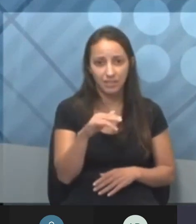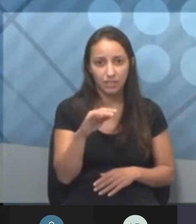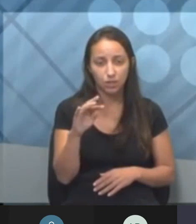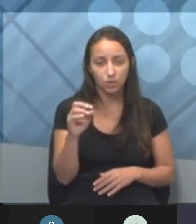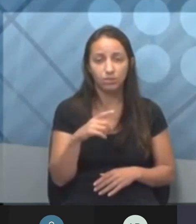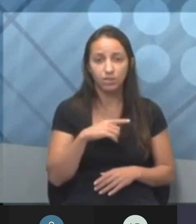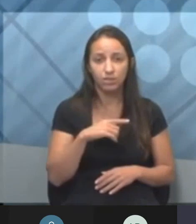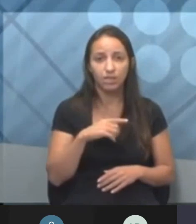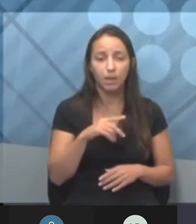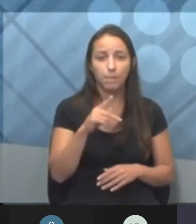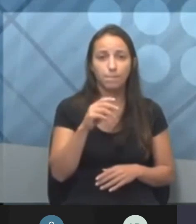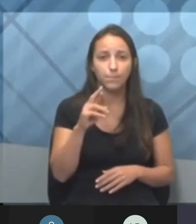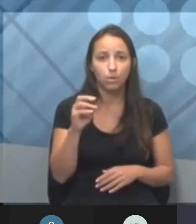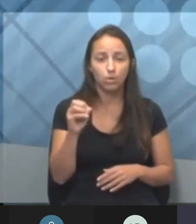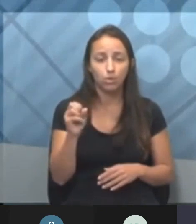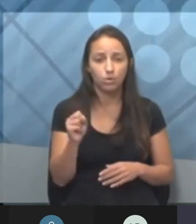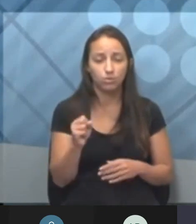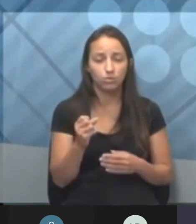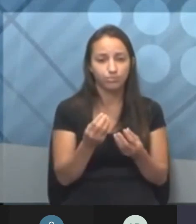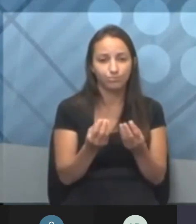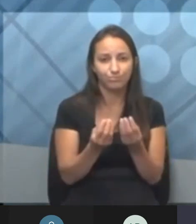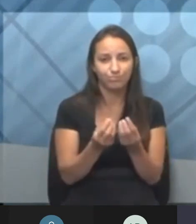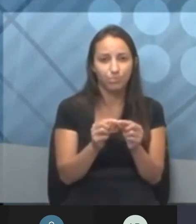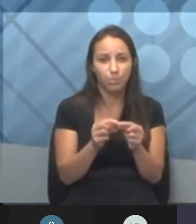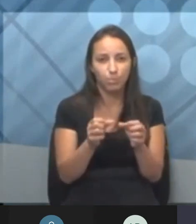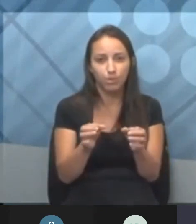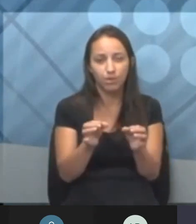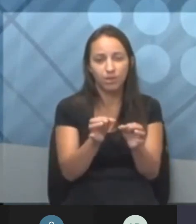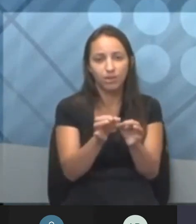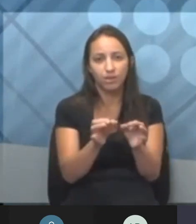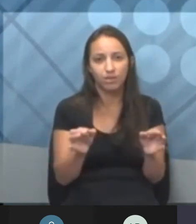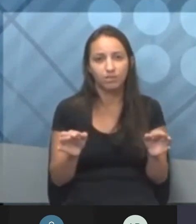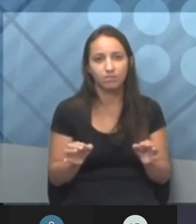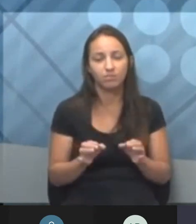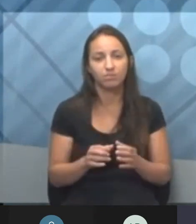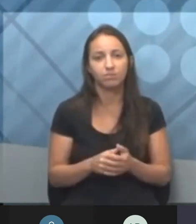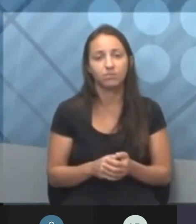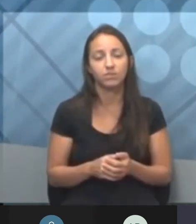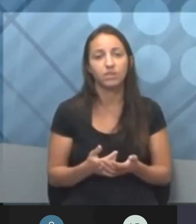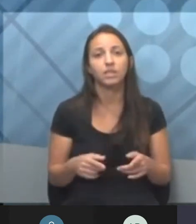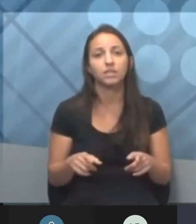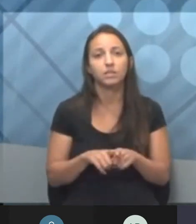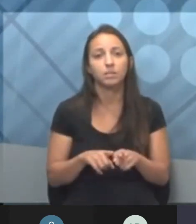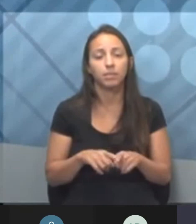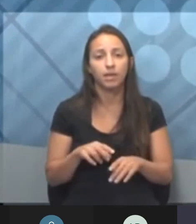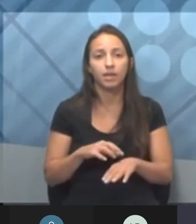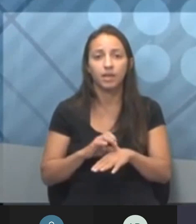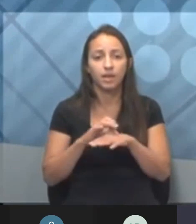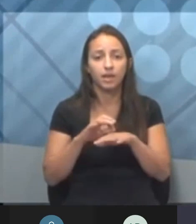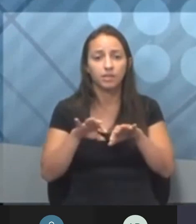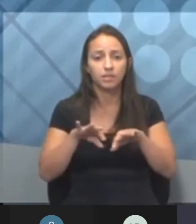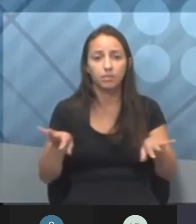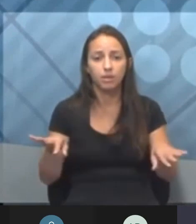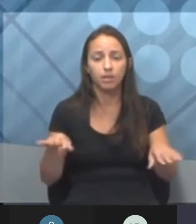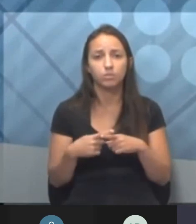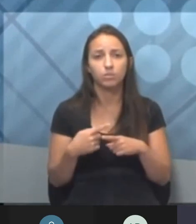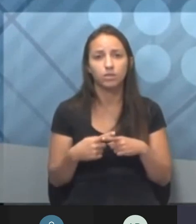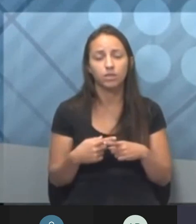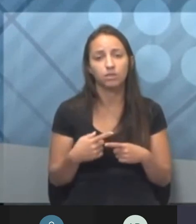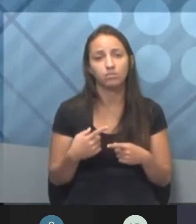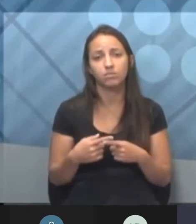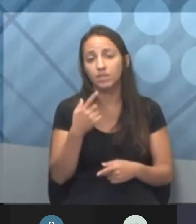vai se infiltrando ali, de repente, carnes. Mas por que também é separado? Porque tem sangue. Então, se alimenta,